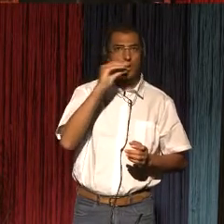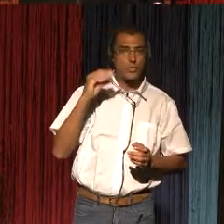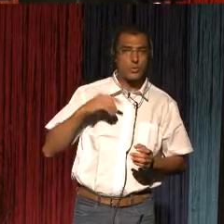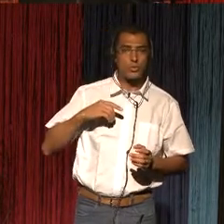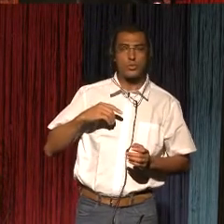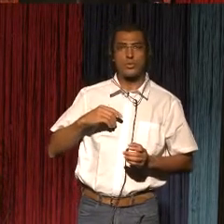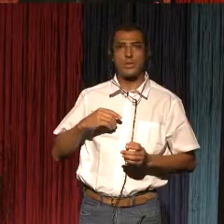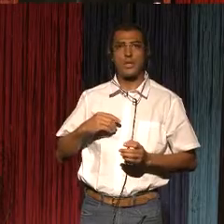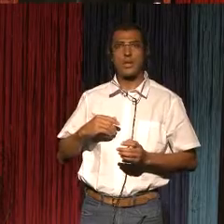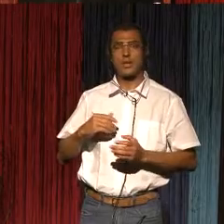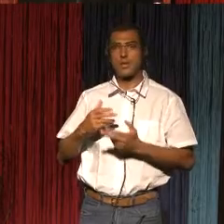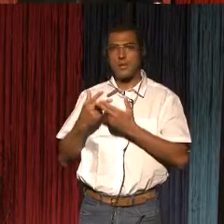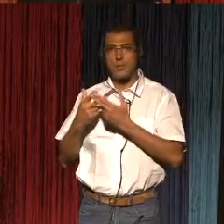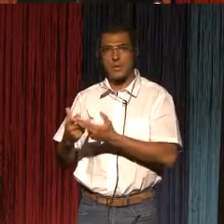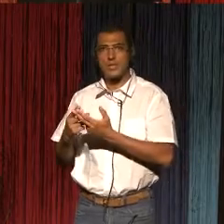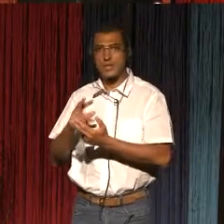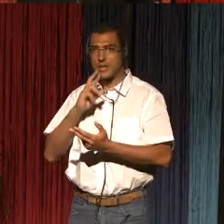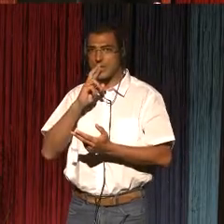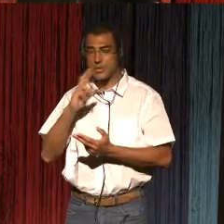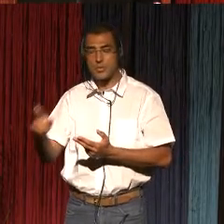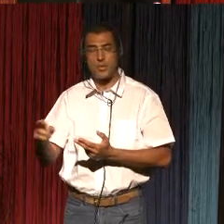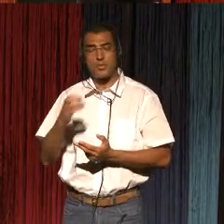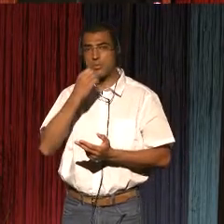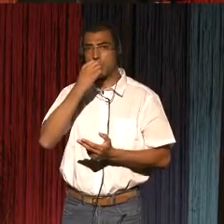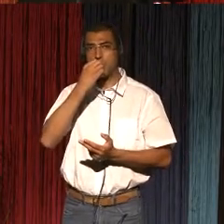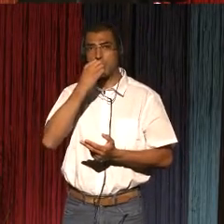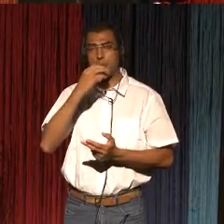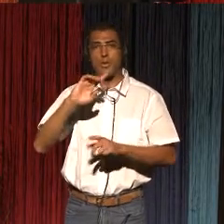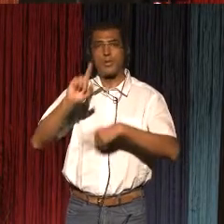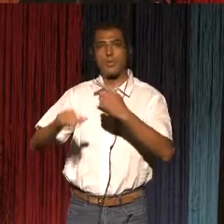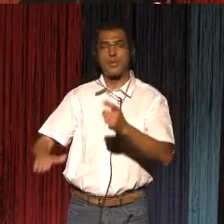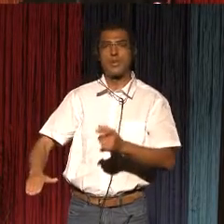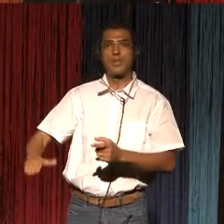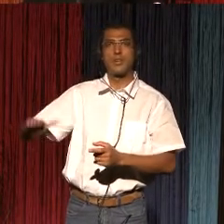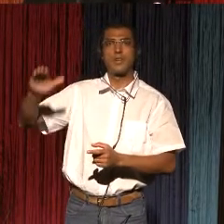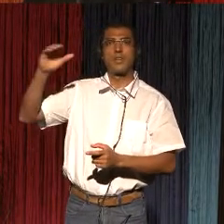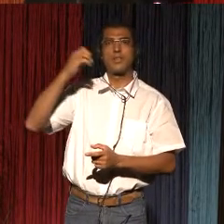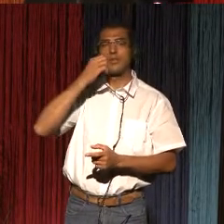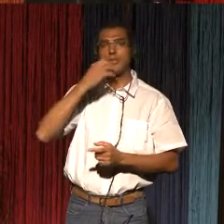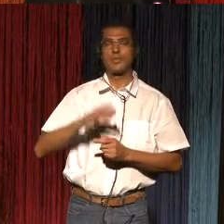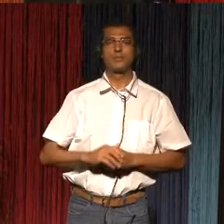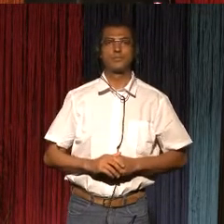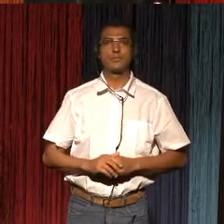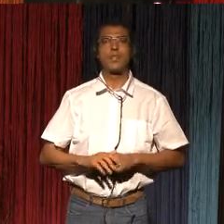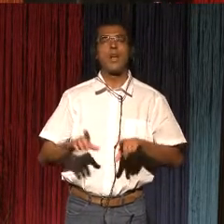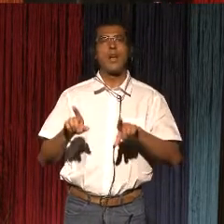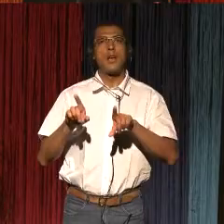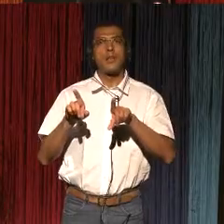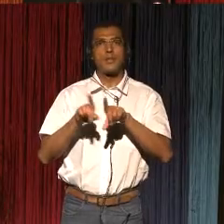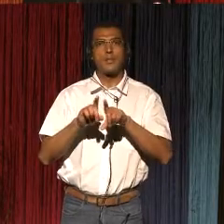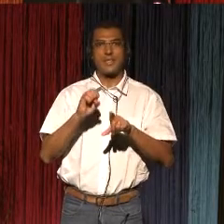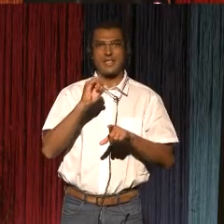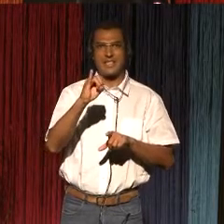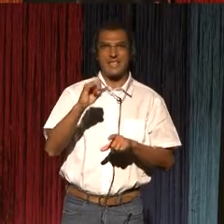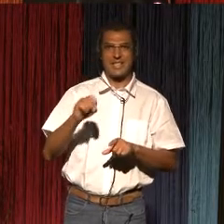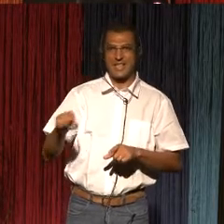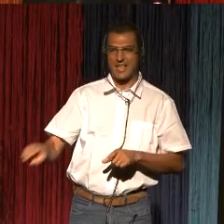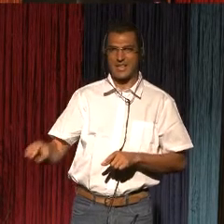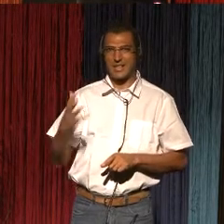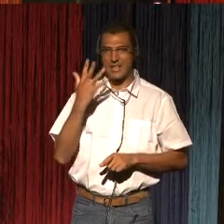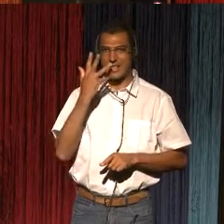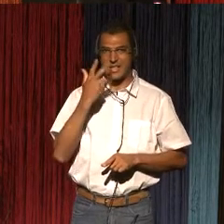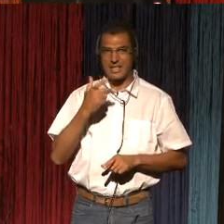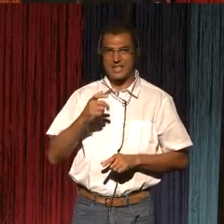na infância faz com que depois o adulto tenha mais risco de desenvolver o transtorno de